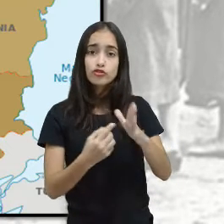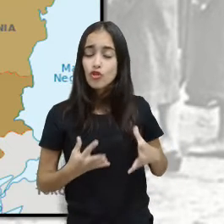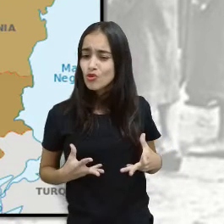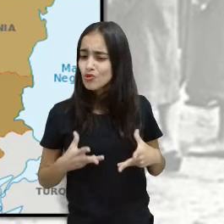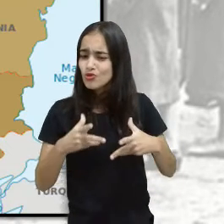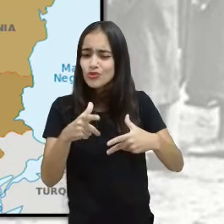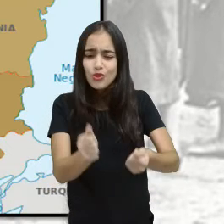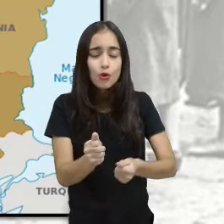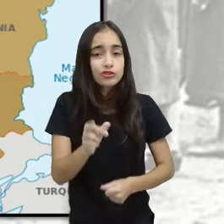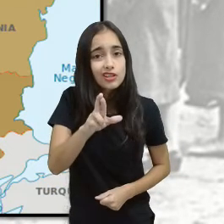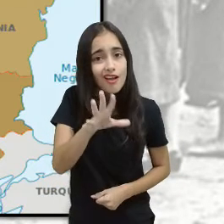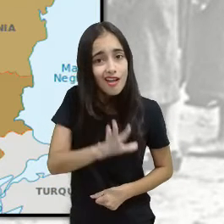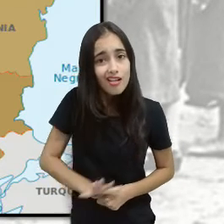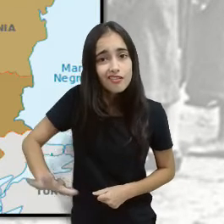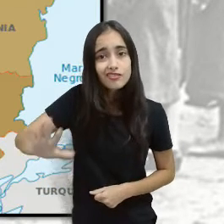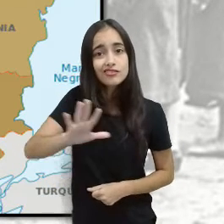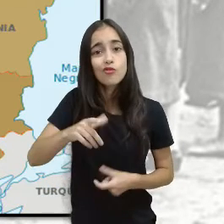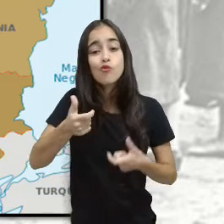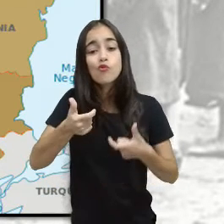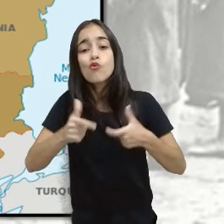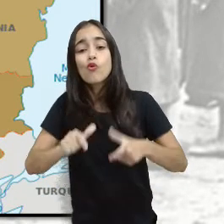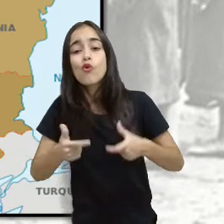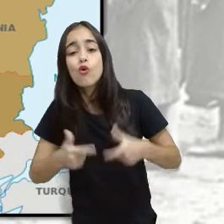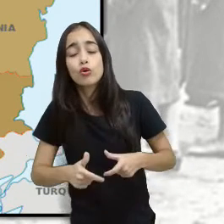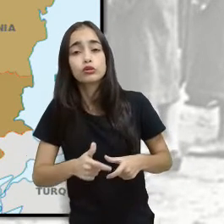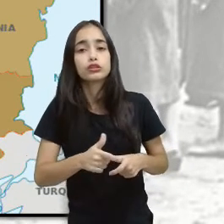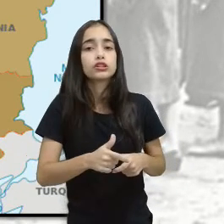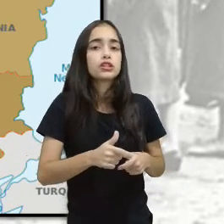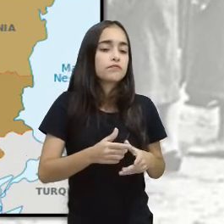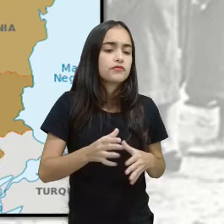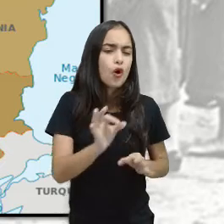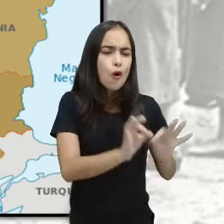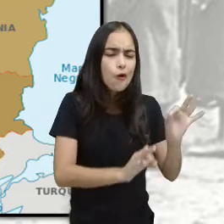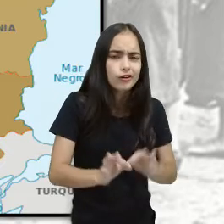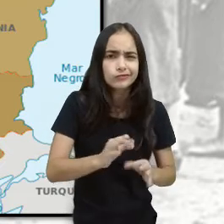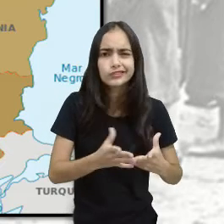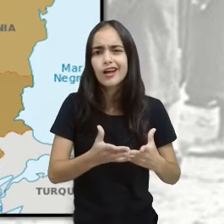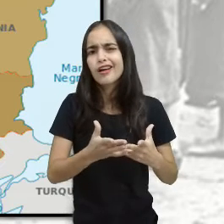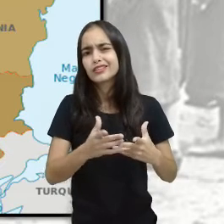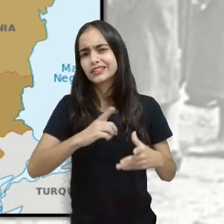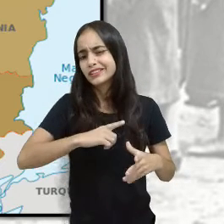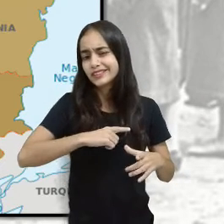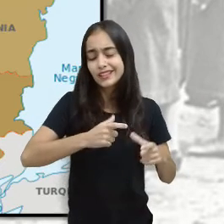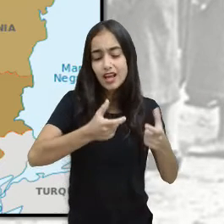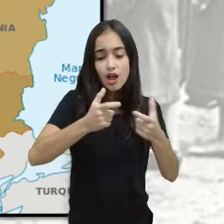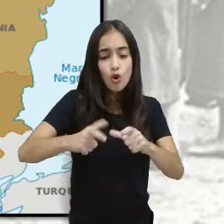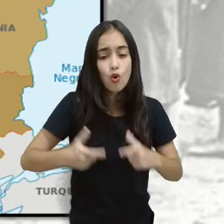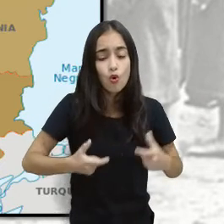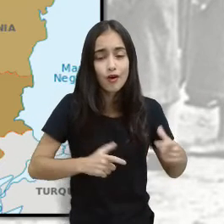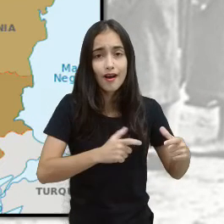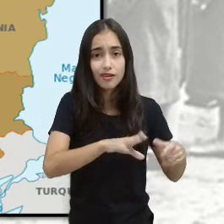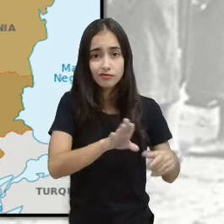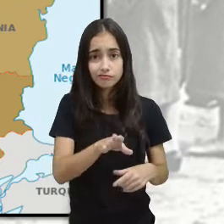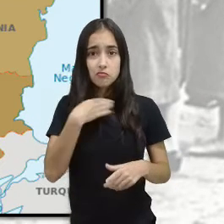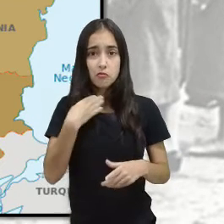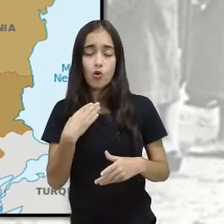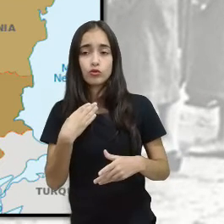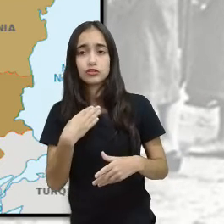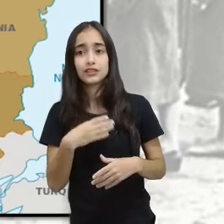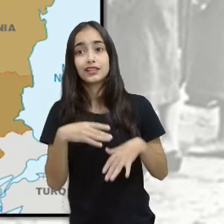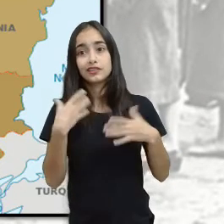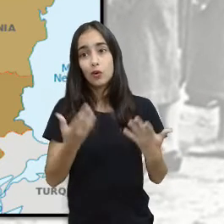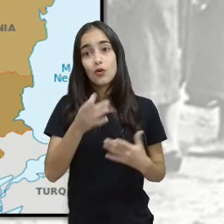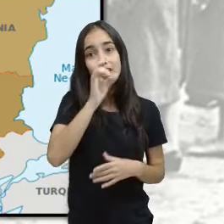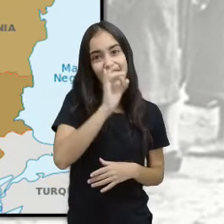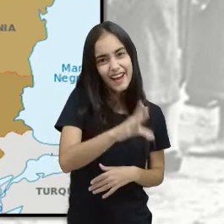as regiões aí onde foram estabelecidos campos de concentração. Então cada pontinho preto desse aí no